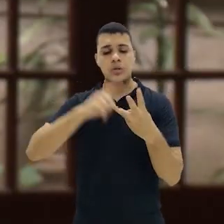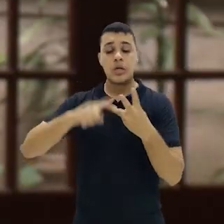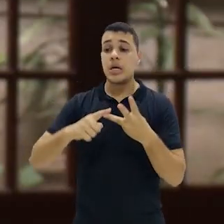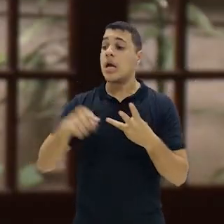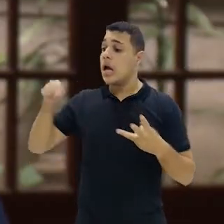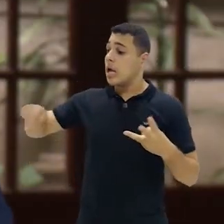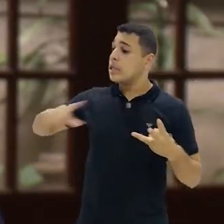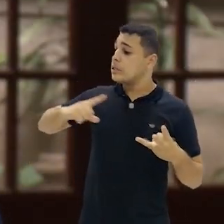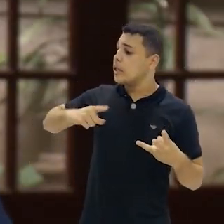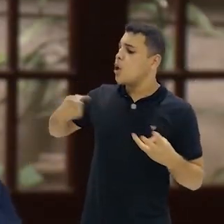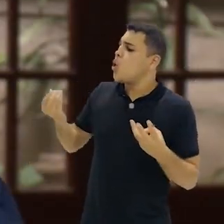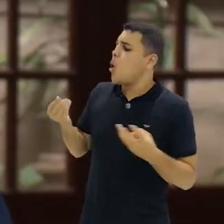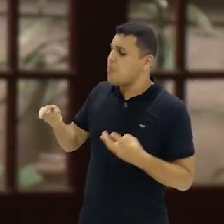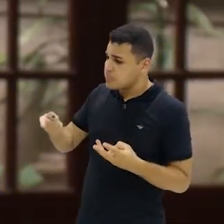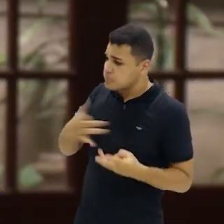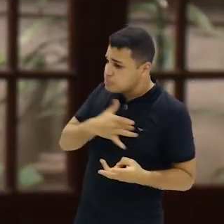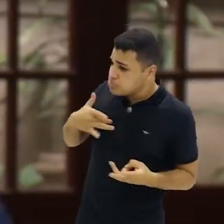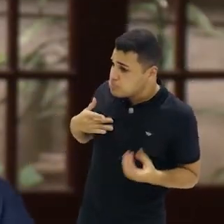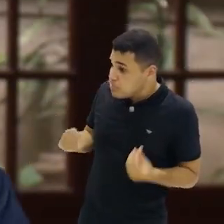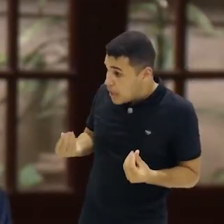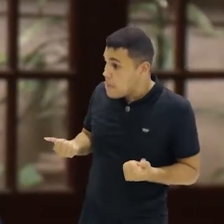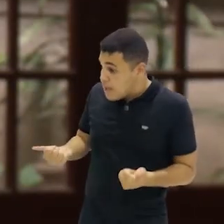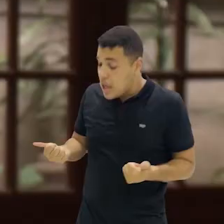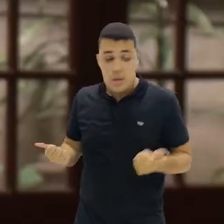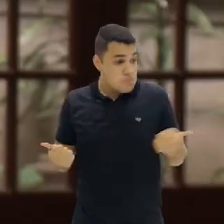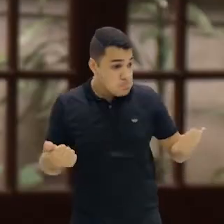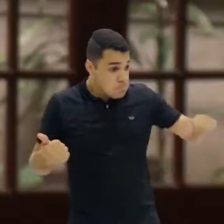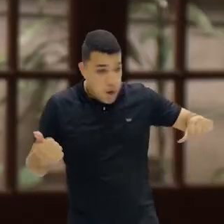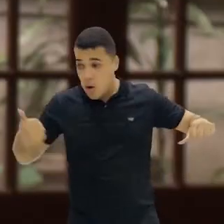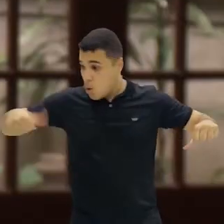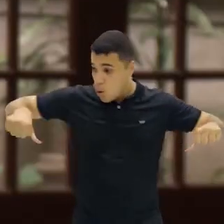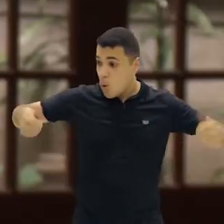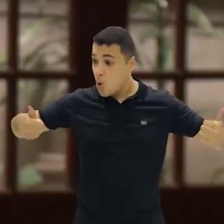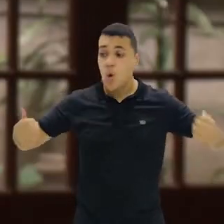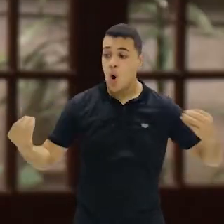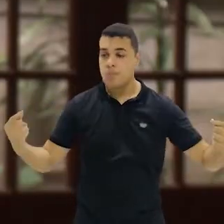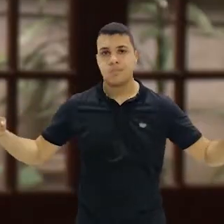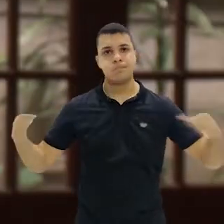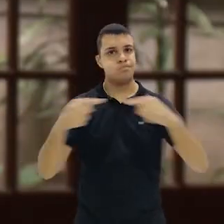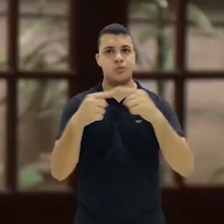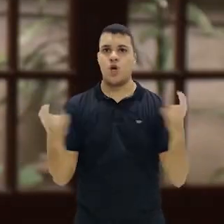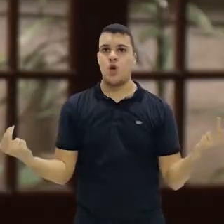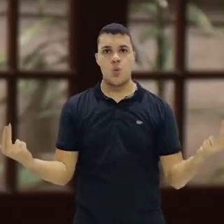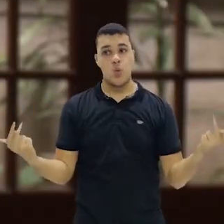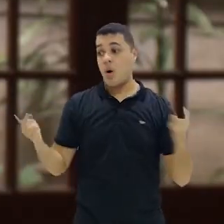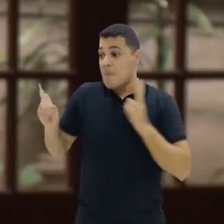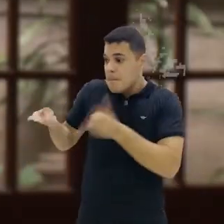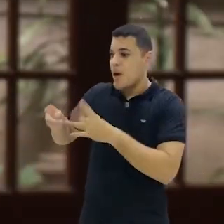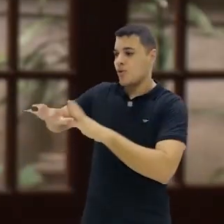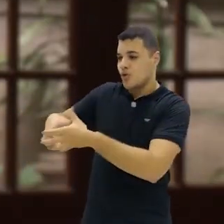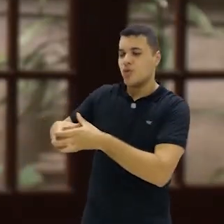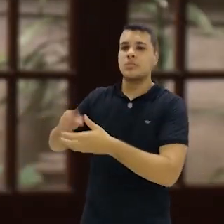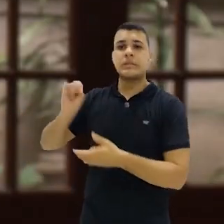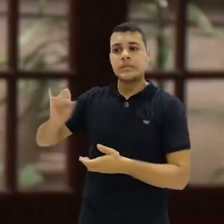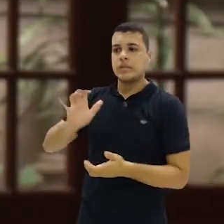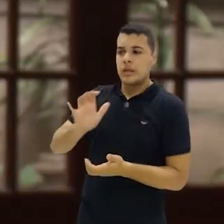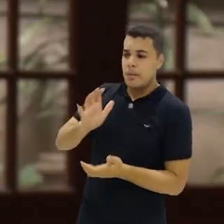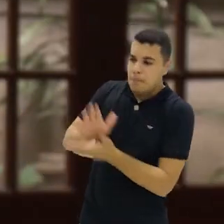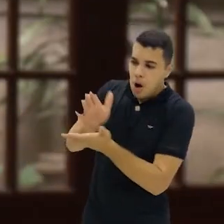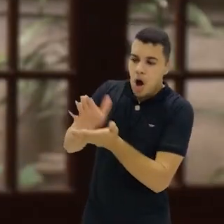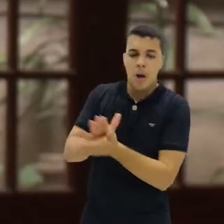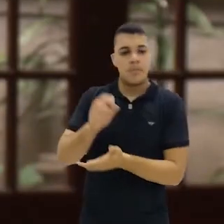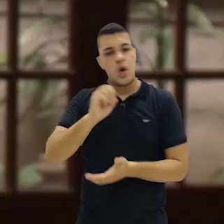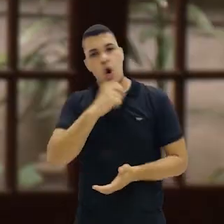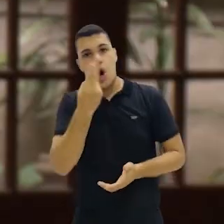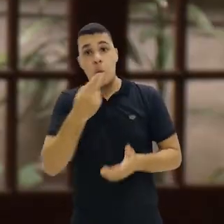vão pertencer proporcionalmente ao mesmo extrato social, à mesma escolaridade. Então, quer dizer, a melhor maneira de garantir que esses